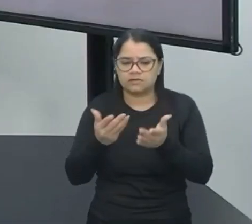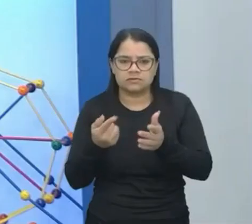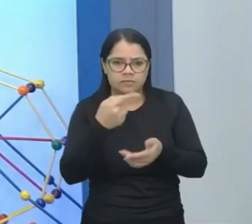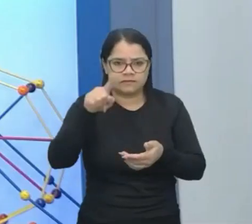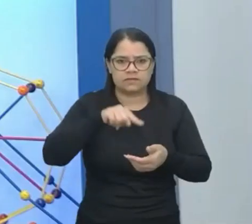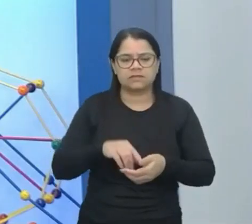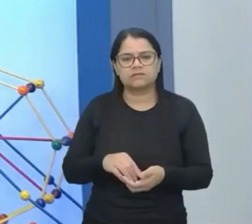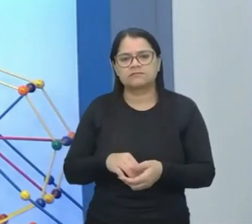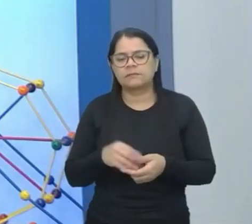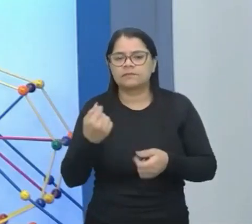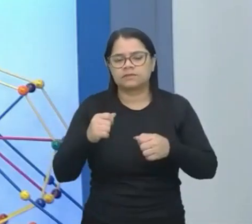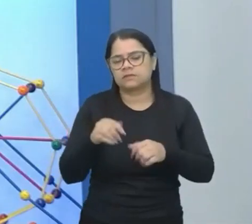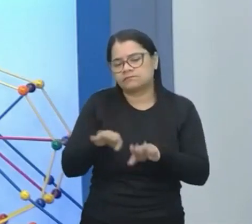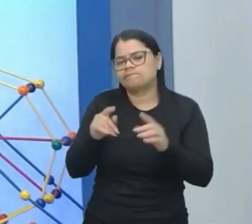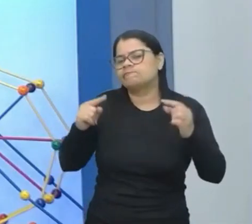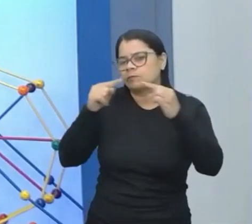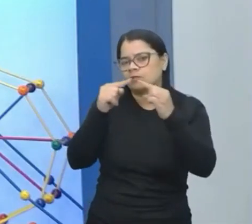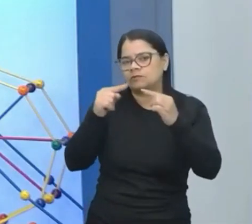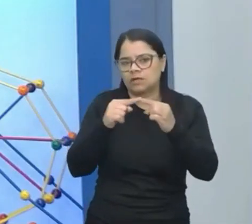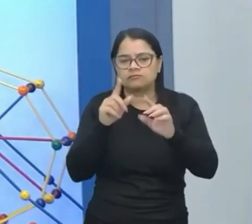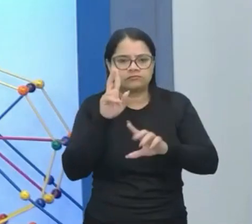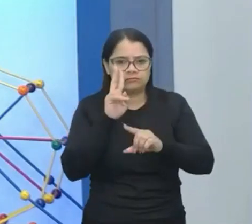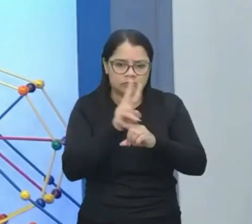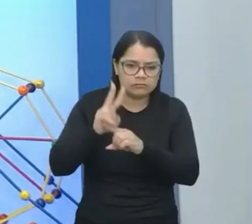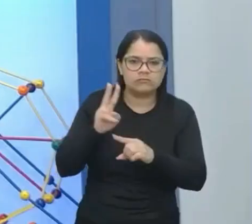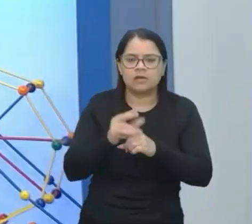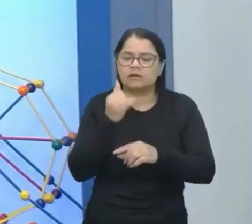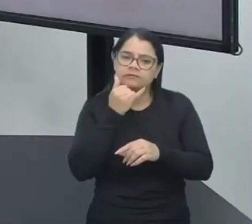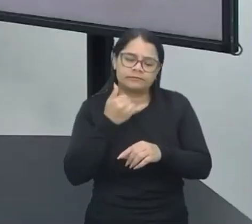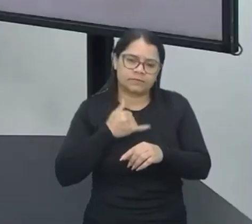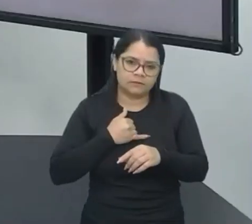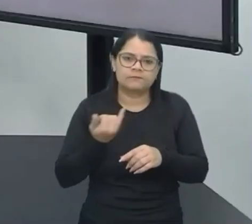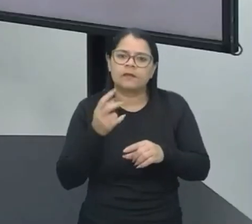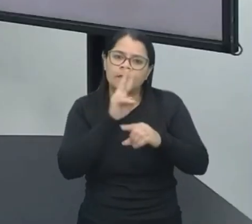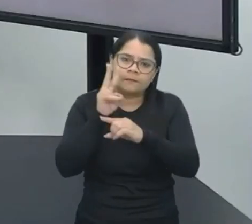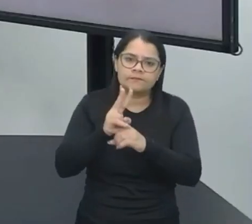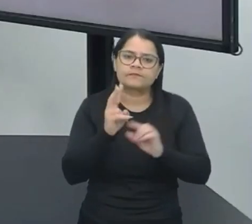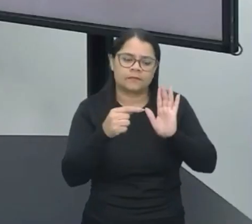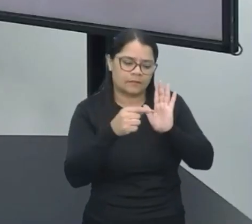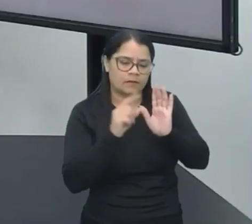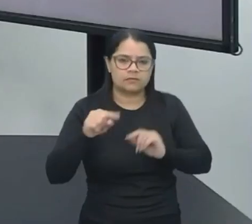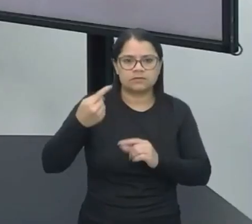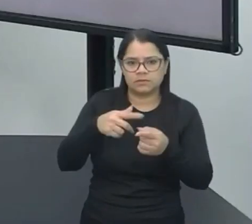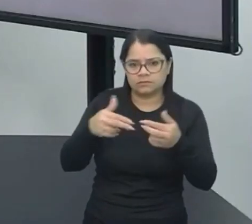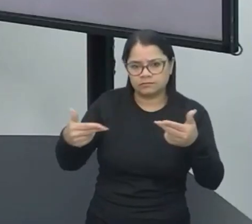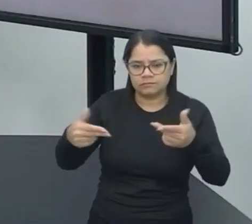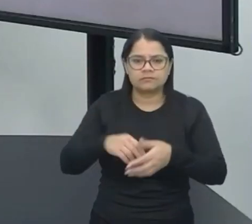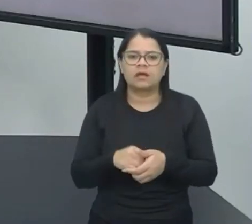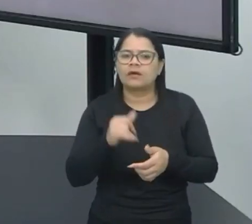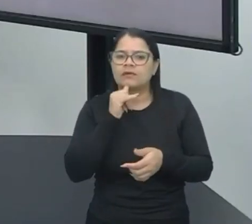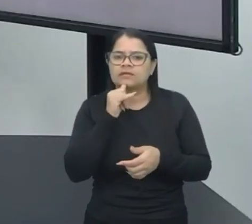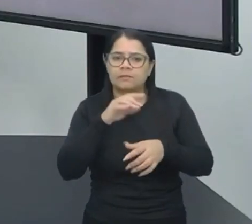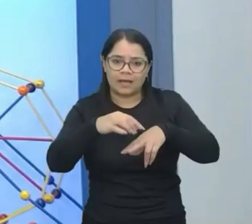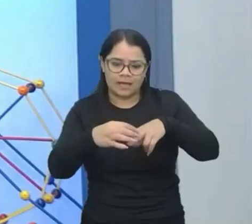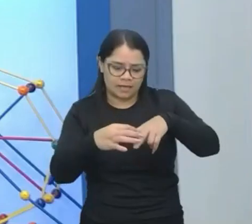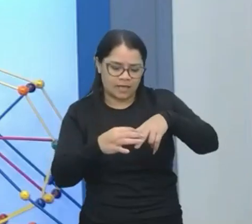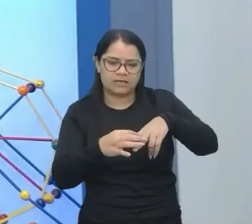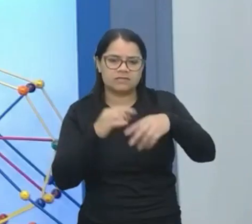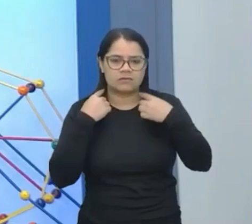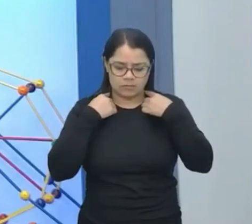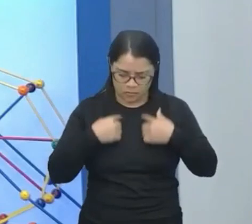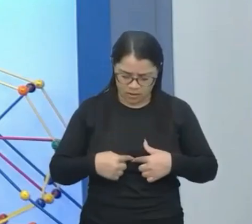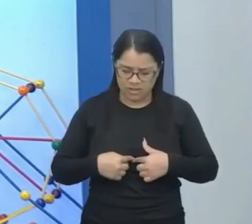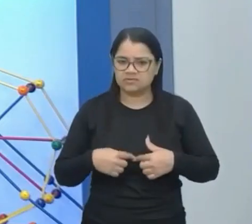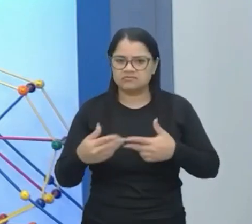você. Precisamos ter um cuidado com o microbit e os demais componentes. Por exemplo, anéis,